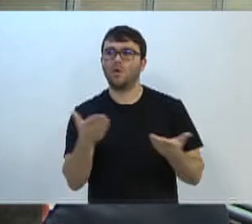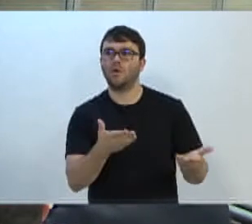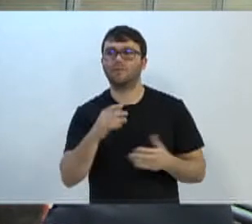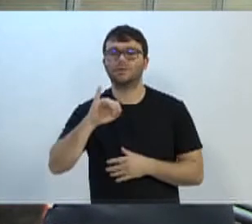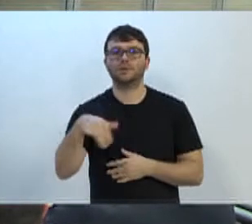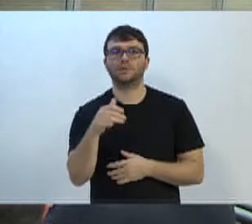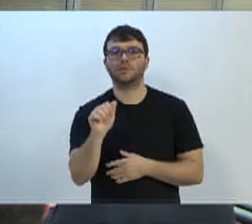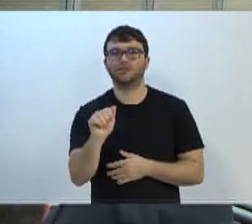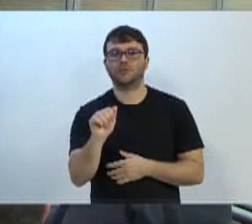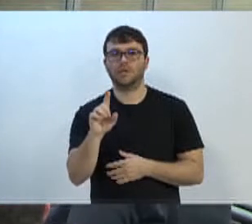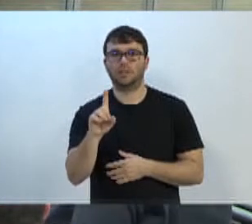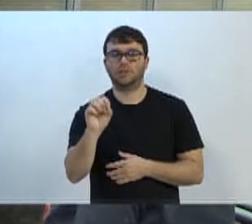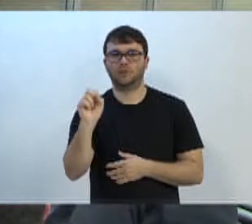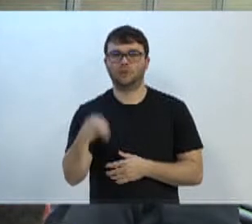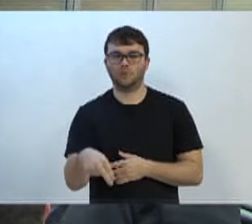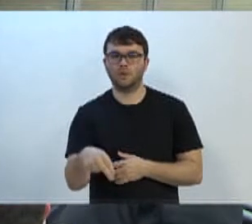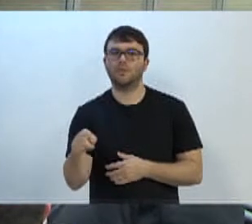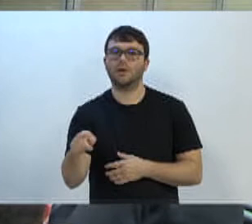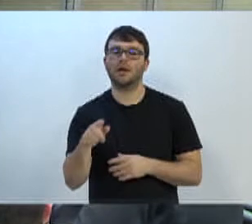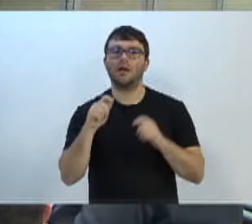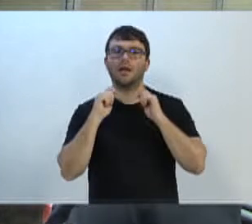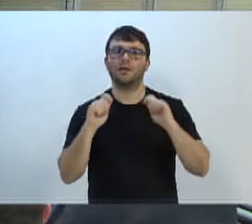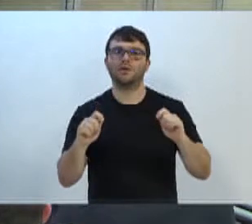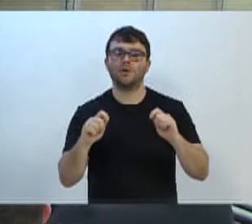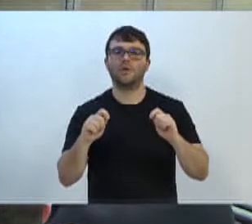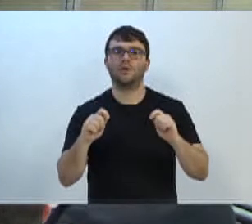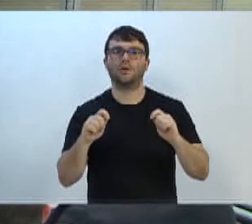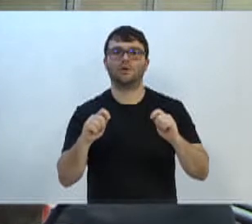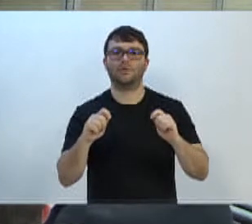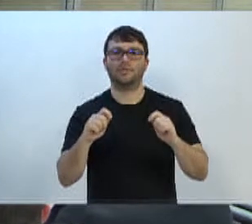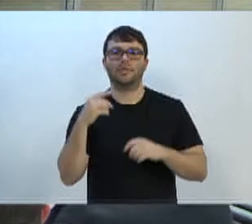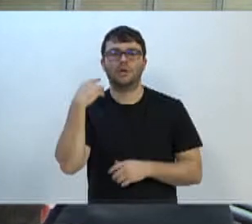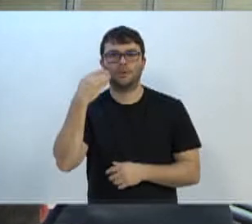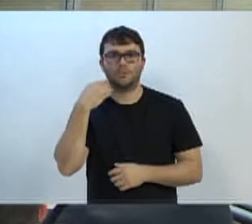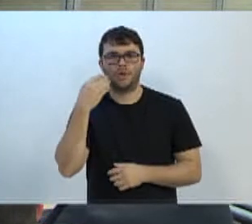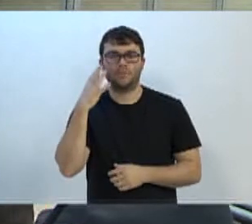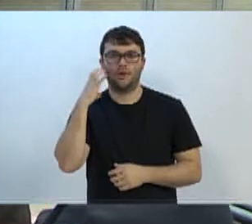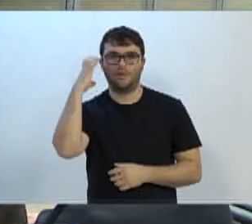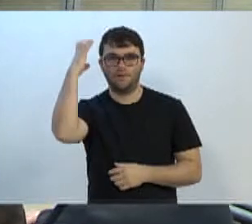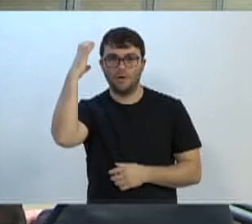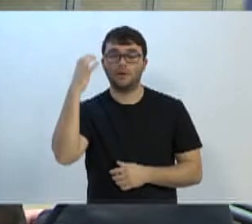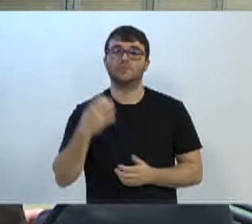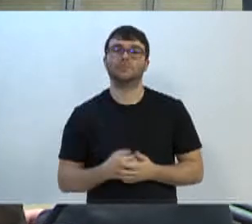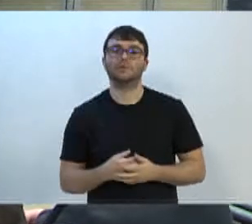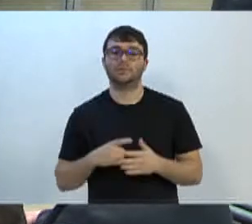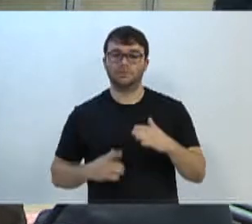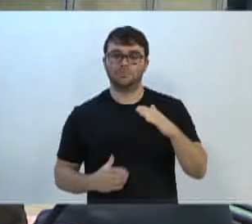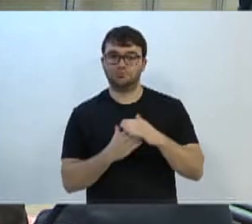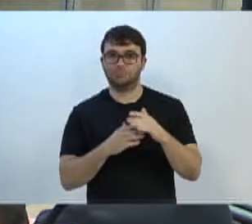que é assessor Deputado ivanatti para fazer o uso da palavra por três minutos